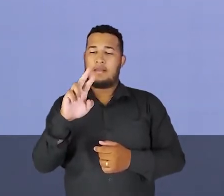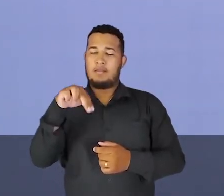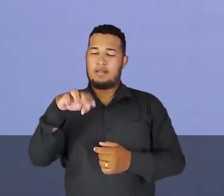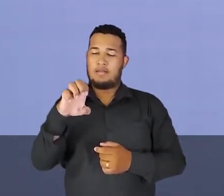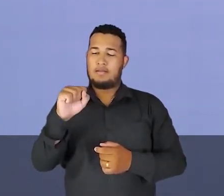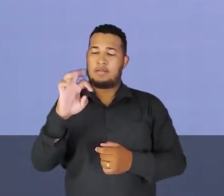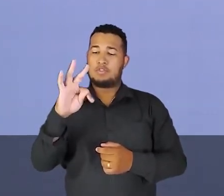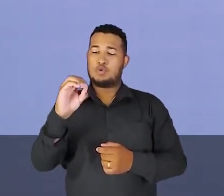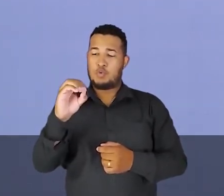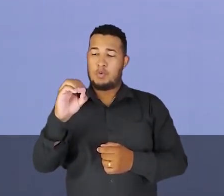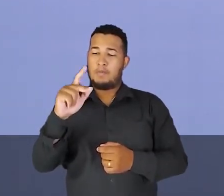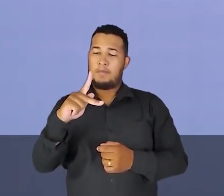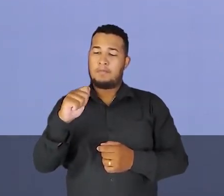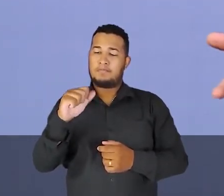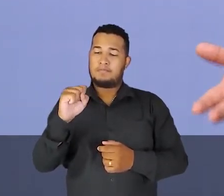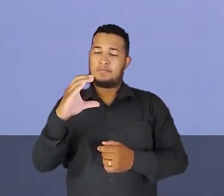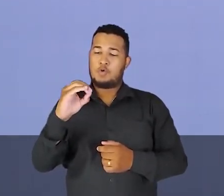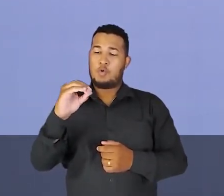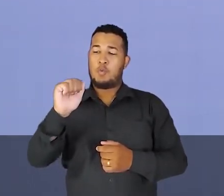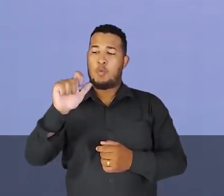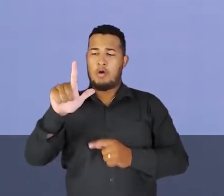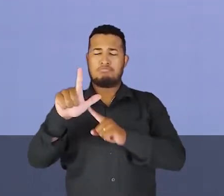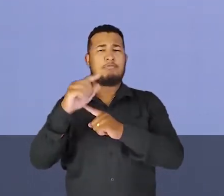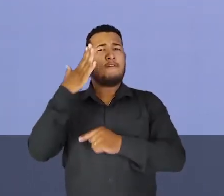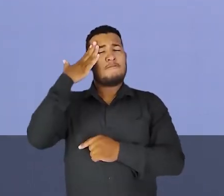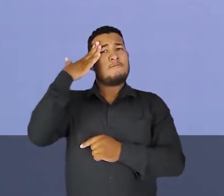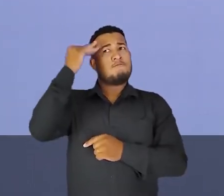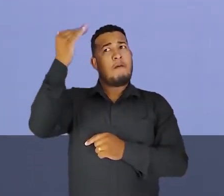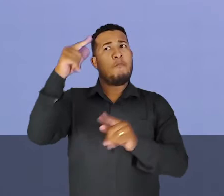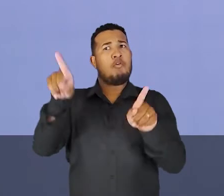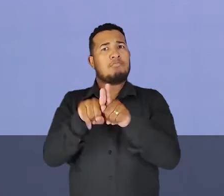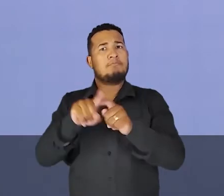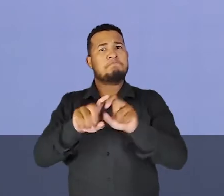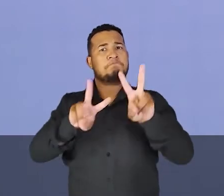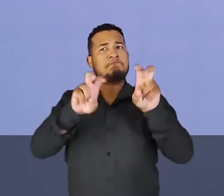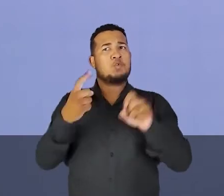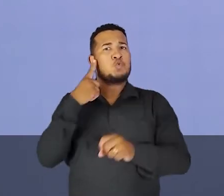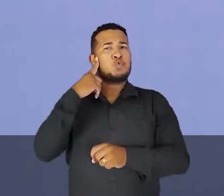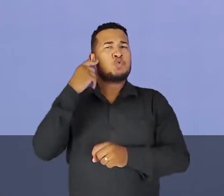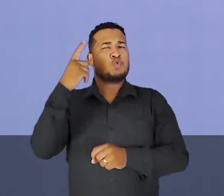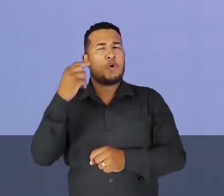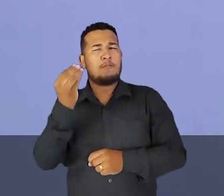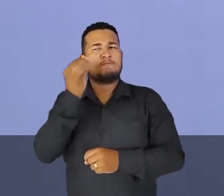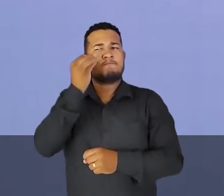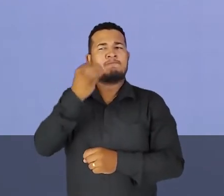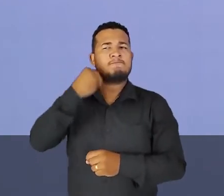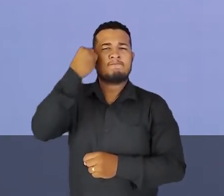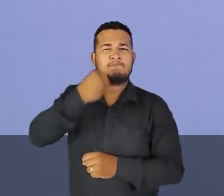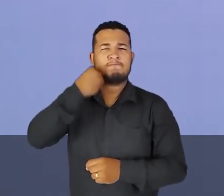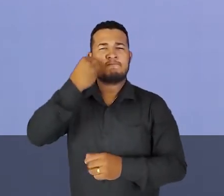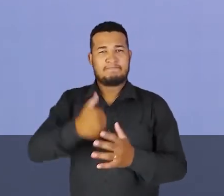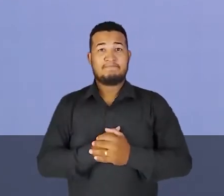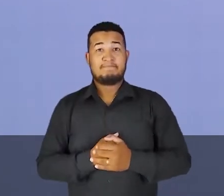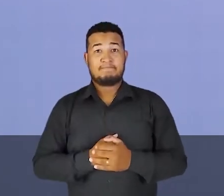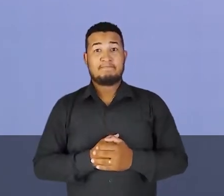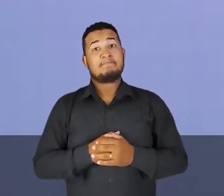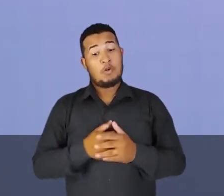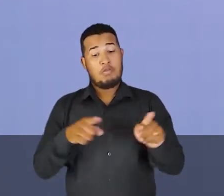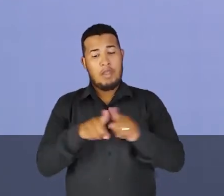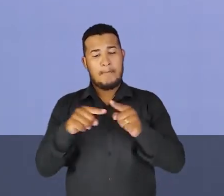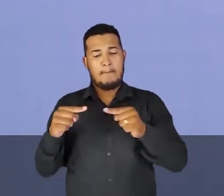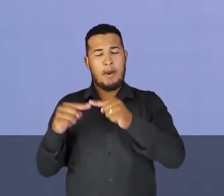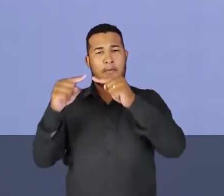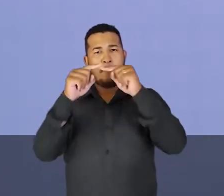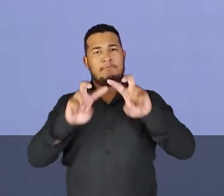outro grande experimentador, né, de sonoridades para a música. Bom, e fechando esse ciclo